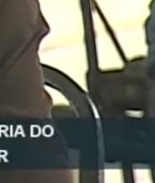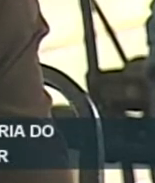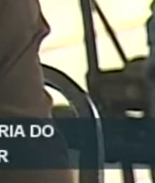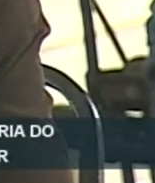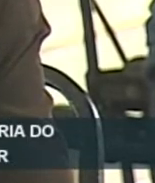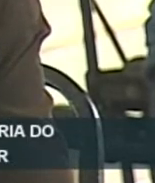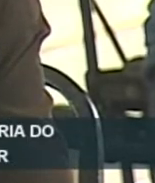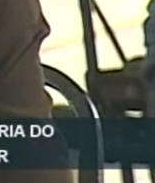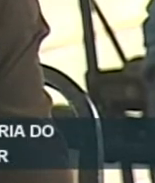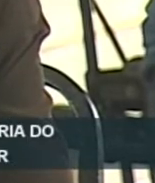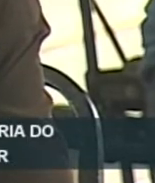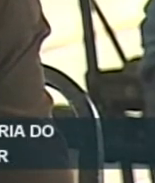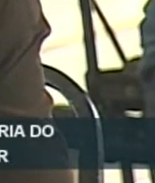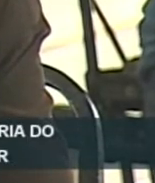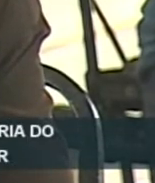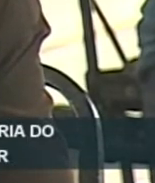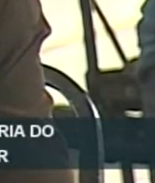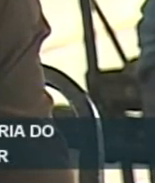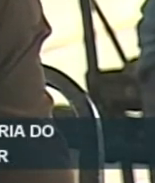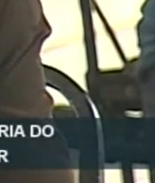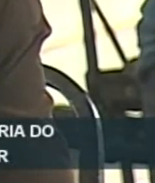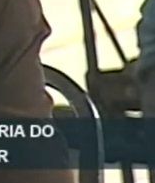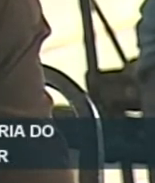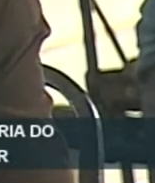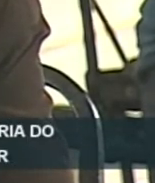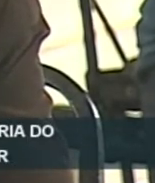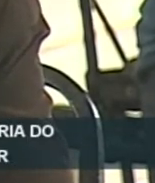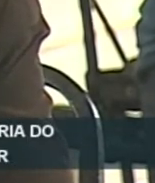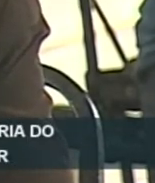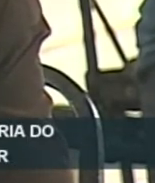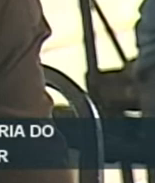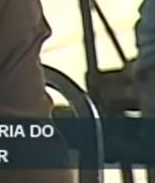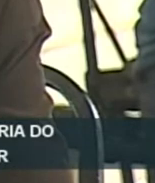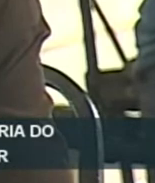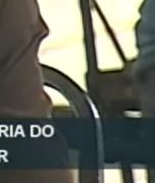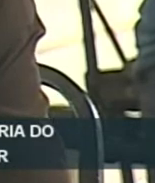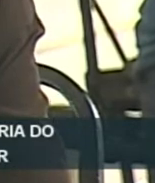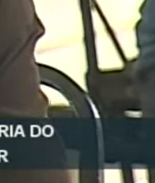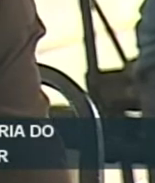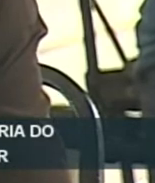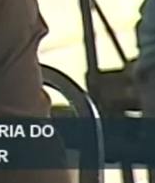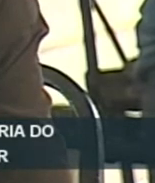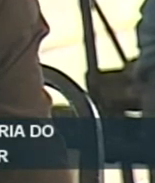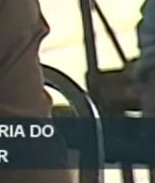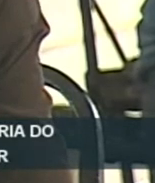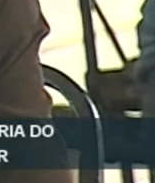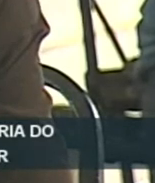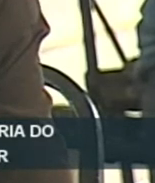refletidos na reunião e no texto que foi adotado. Então,